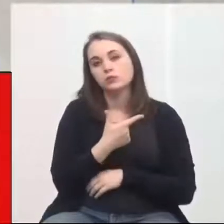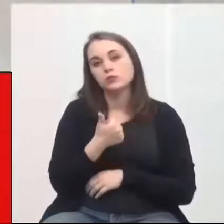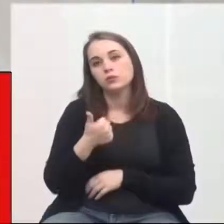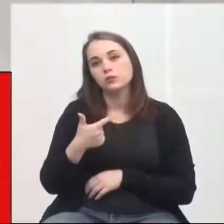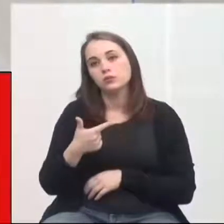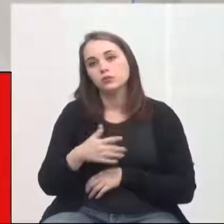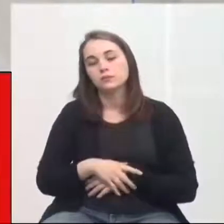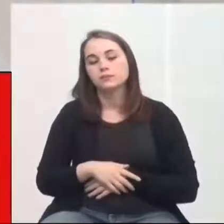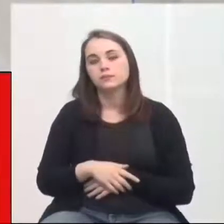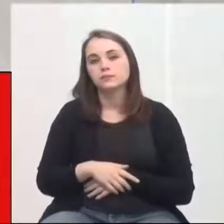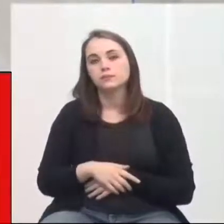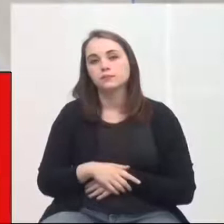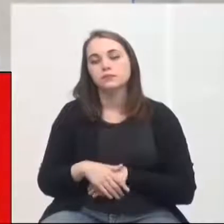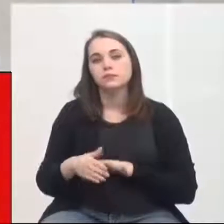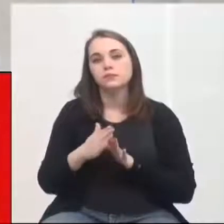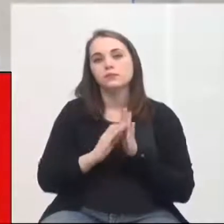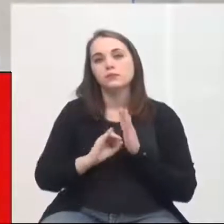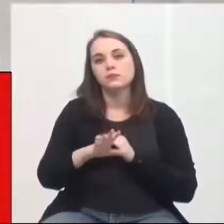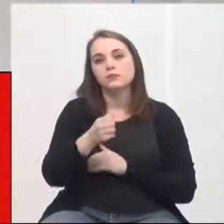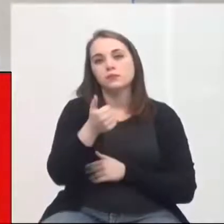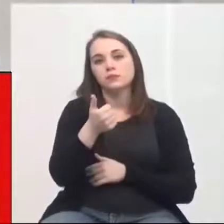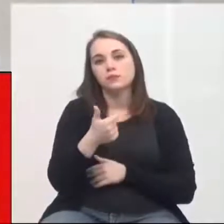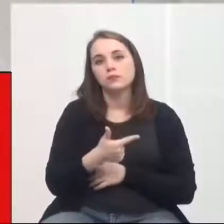Antônio. Indicação